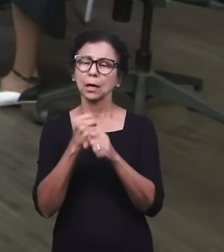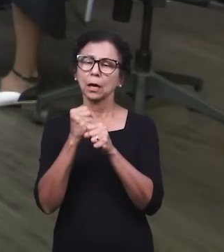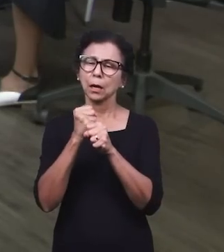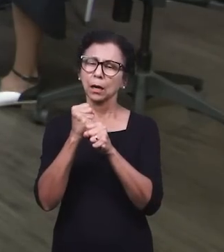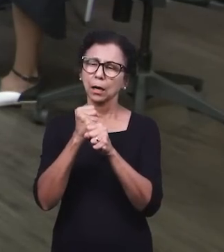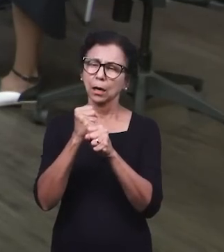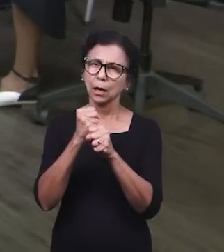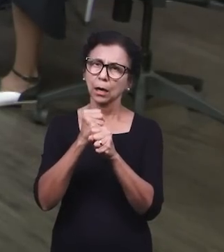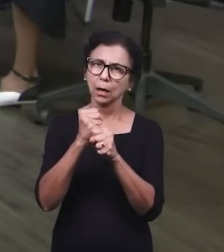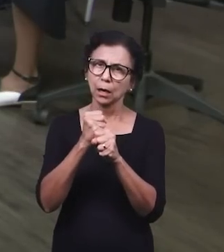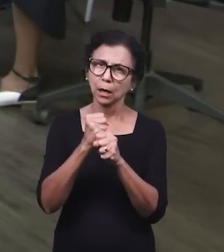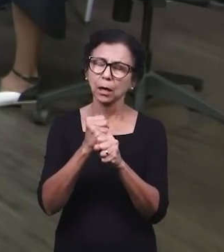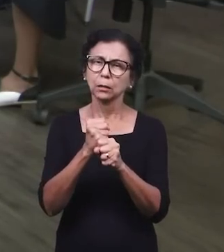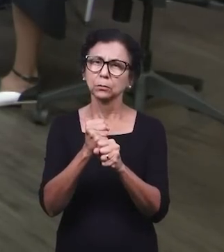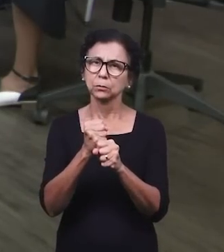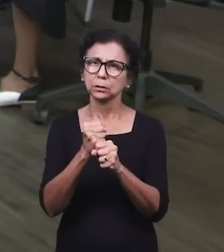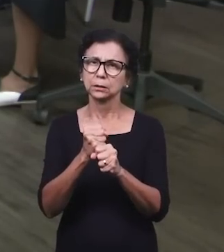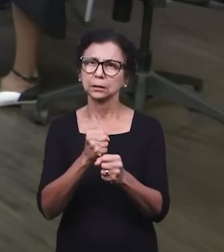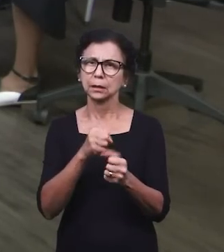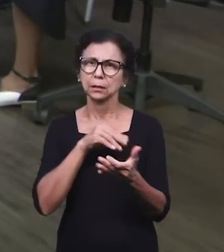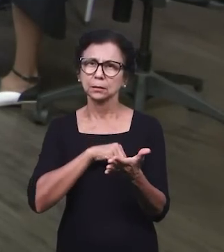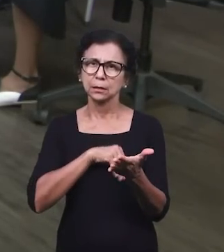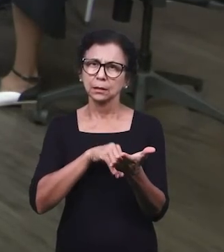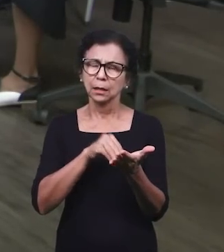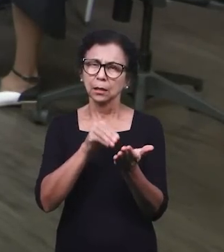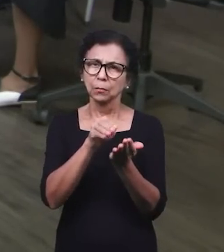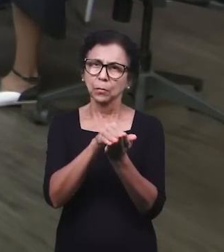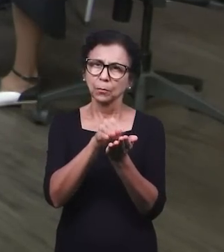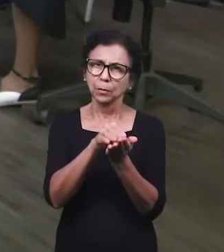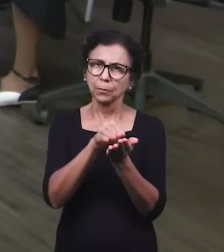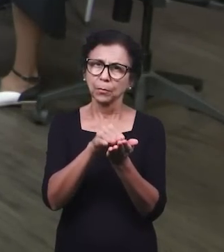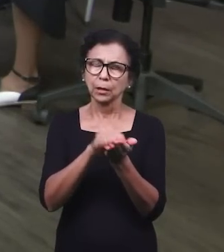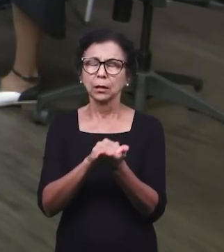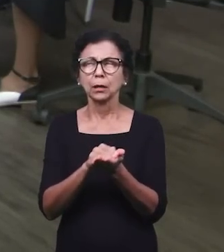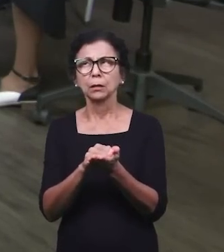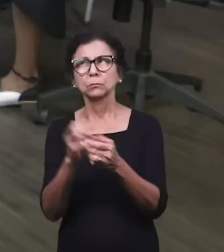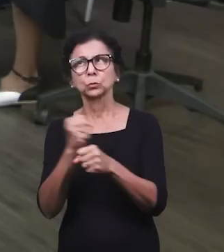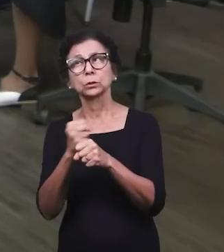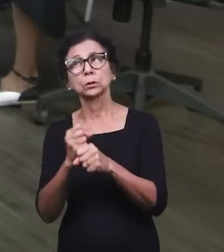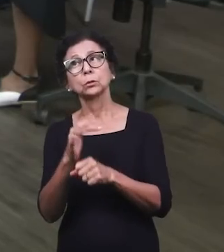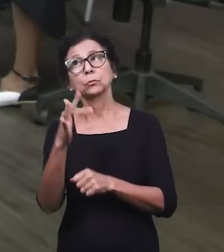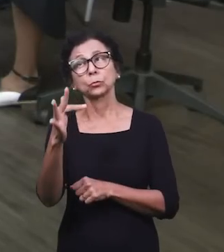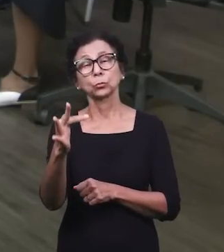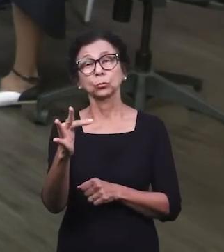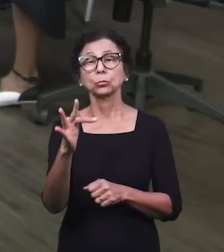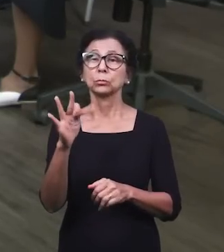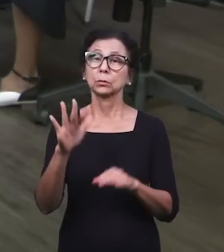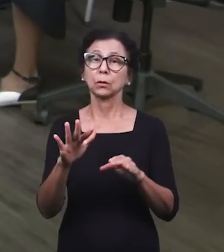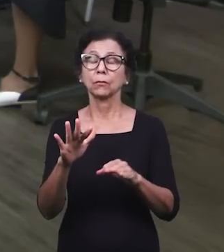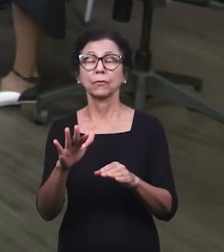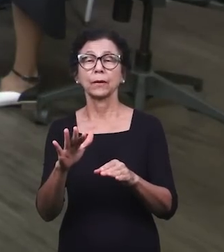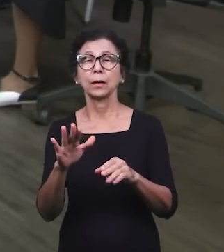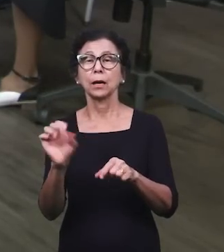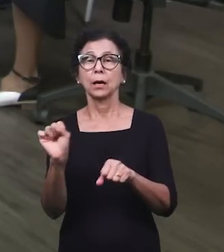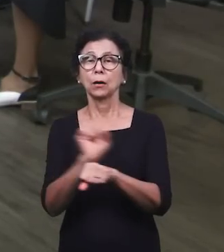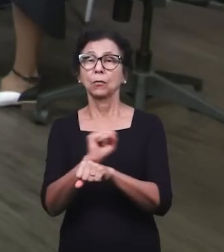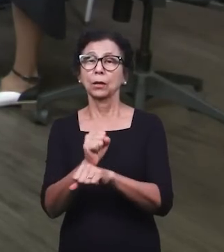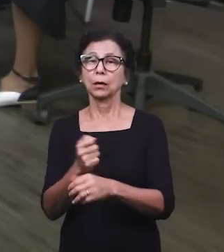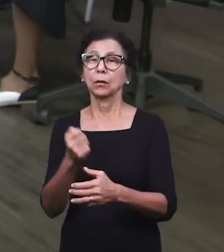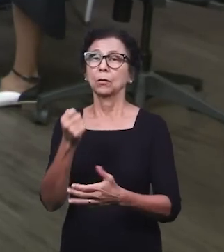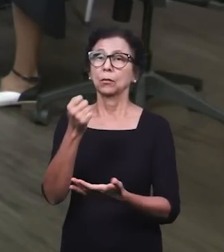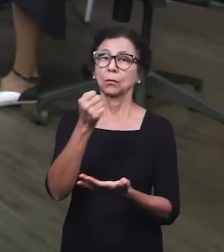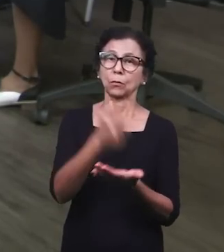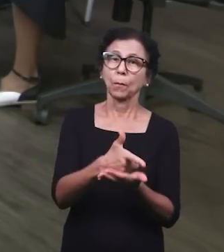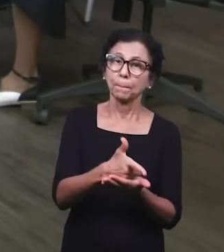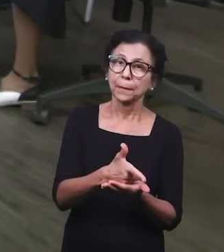10 anos eu realizar esse sonho, conseguir dar a entrada numa casa própria, ou adquirir um veículo que vai agregar na minha família,